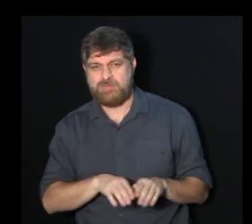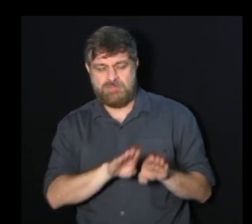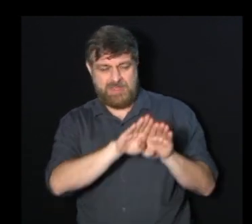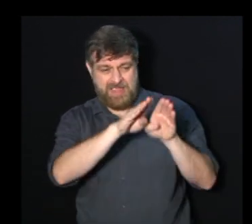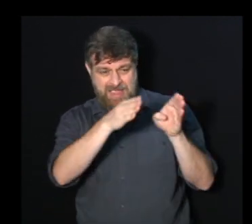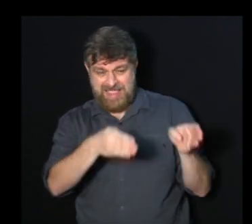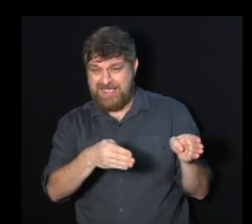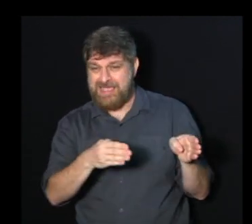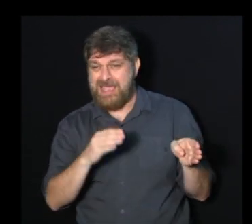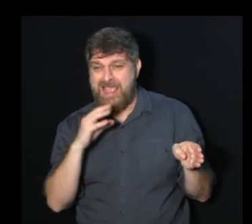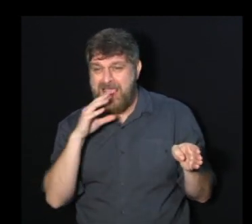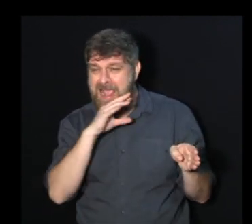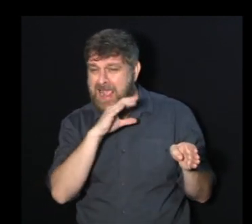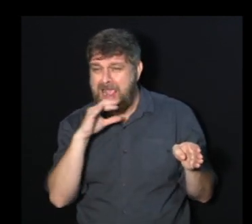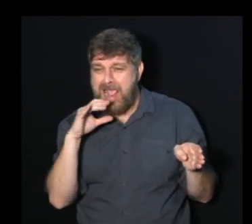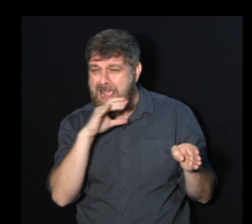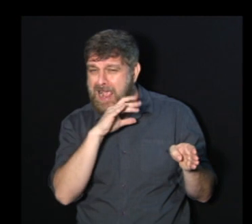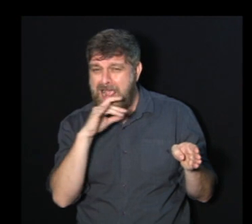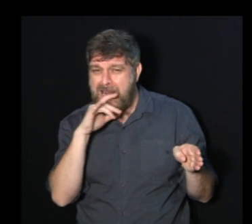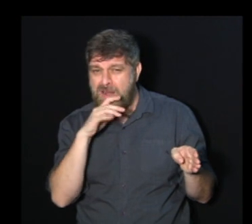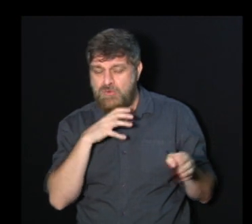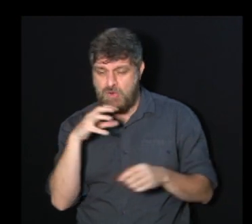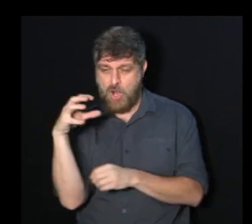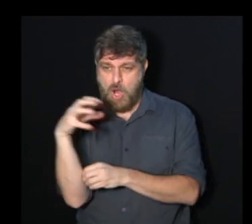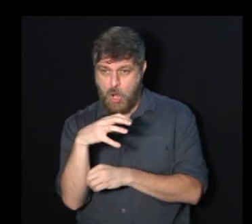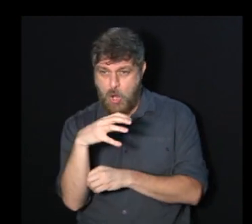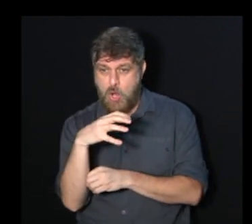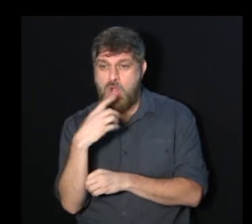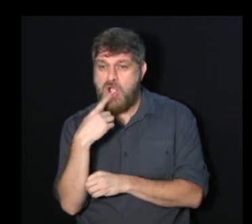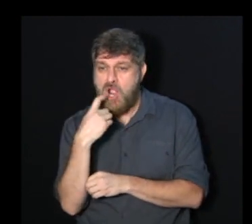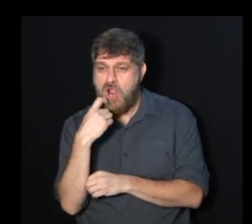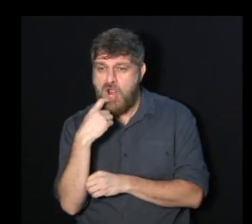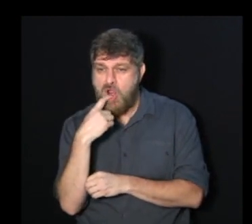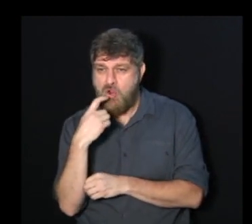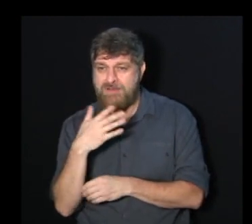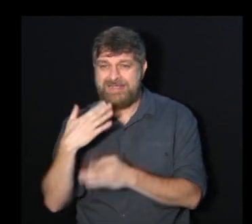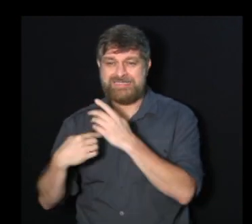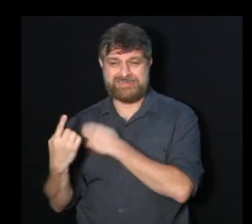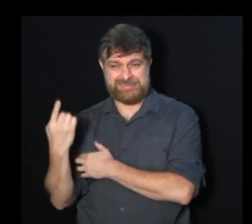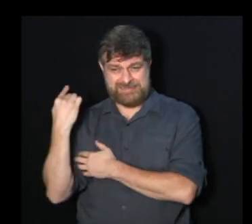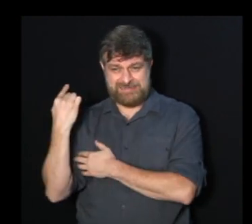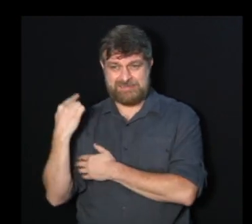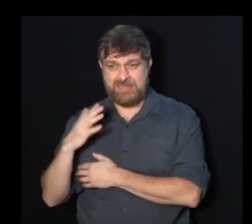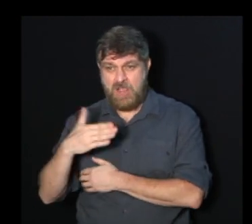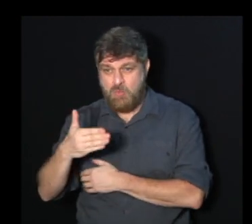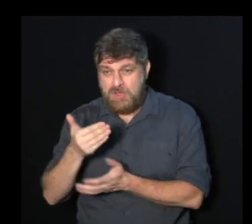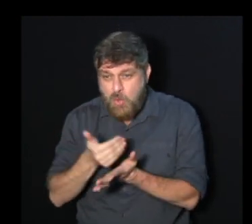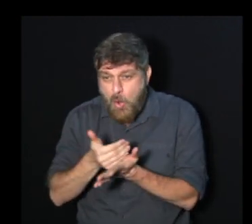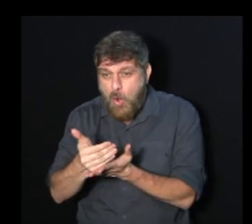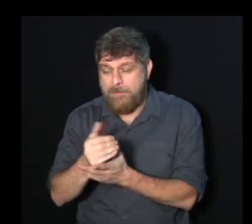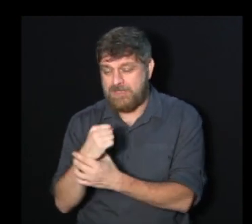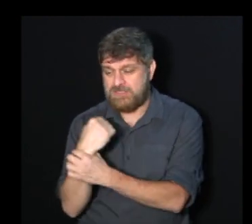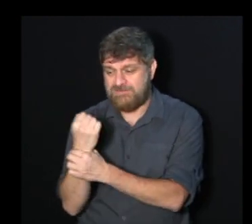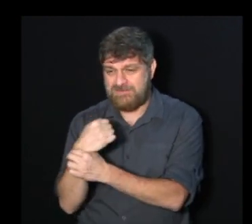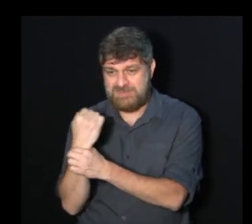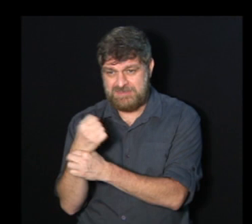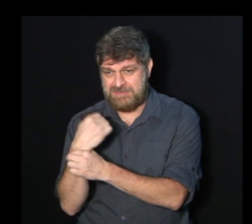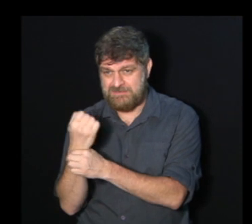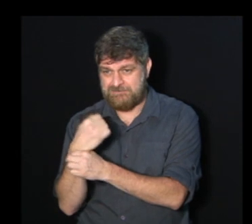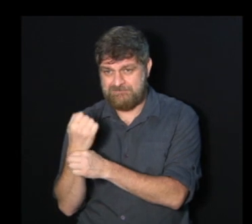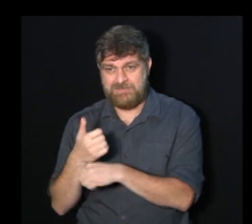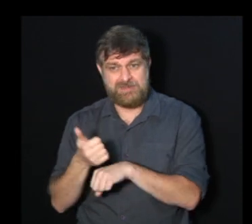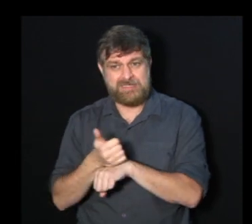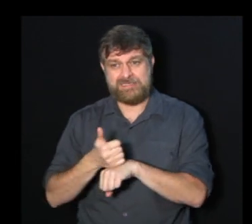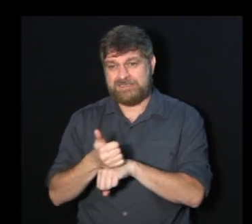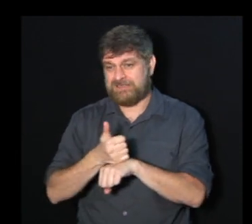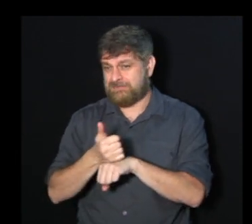Beer, micro-ondas, infravermelho. Né? Antigamente, quando iniciou a fisioterapia, que não é uma profissão